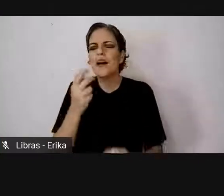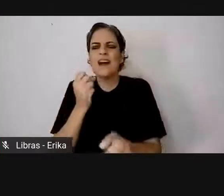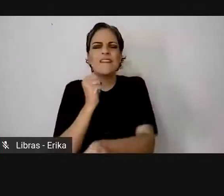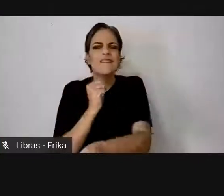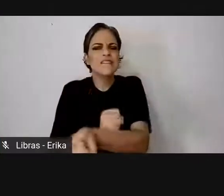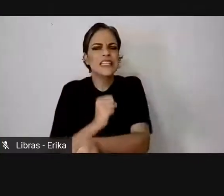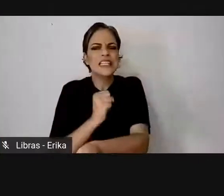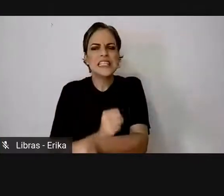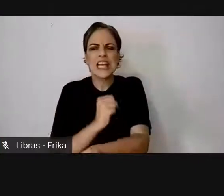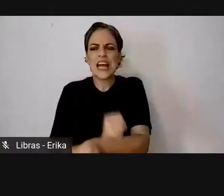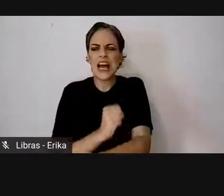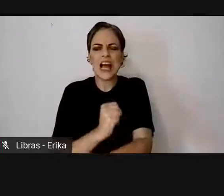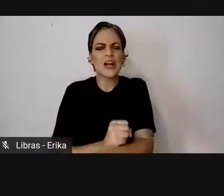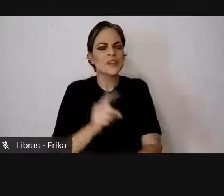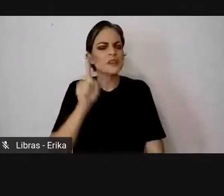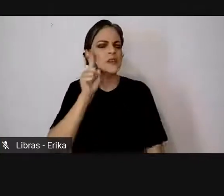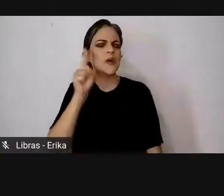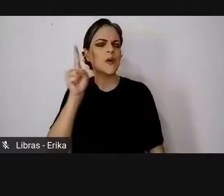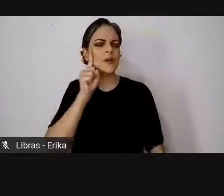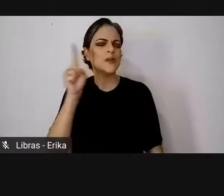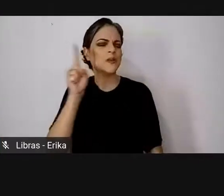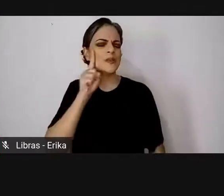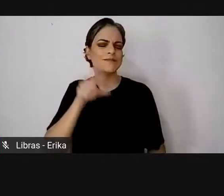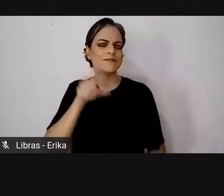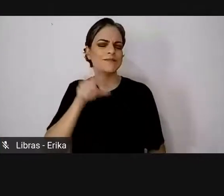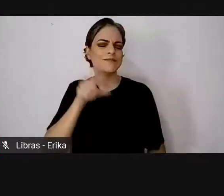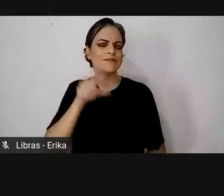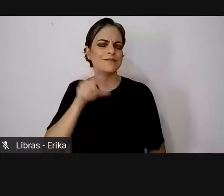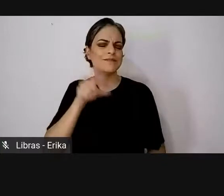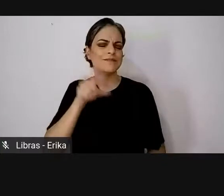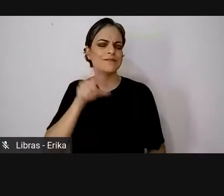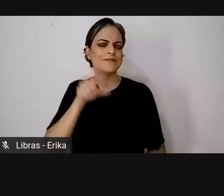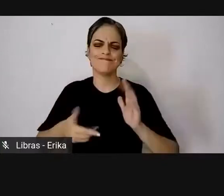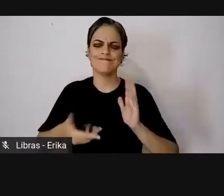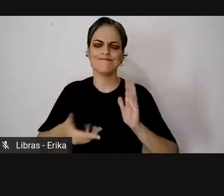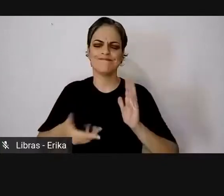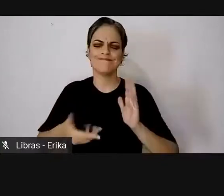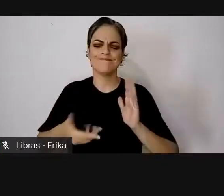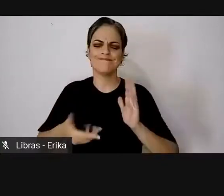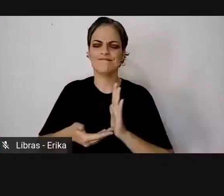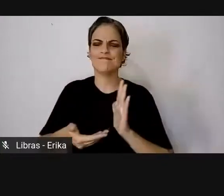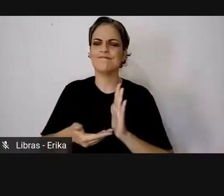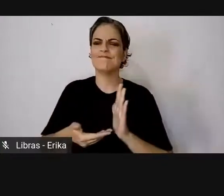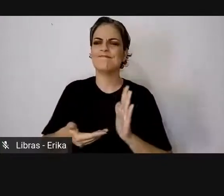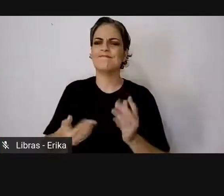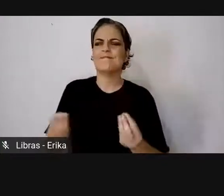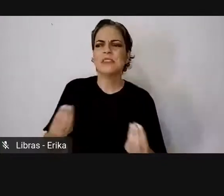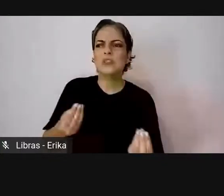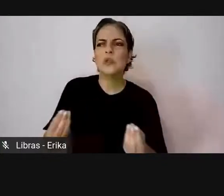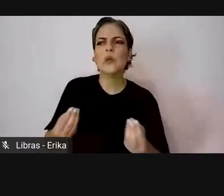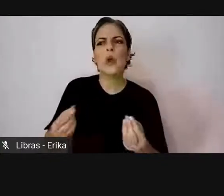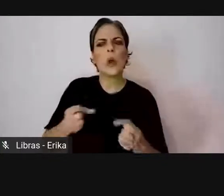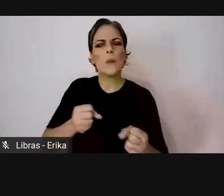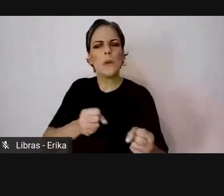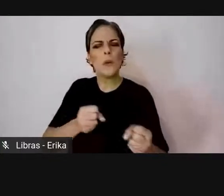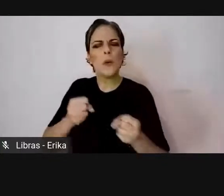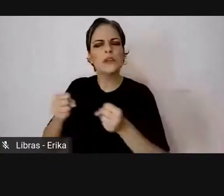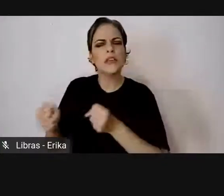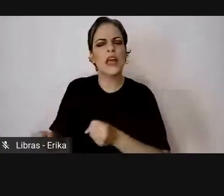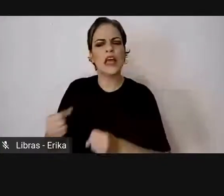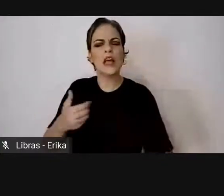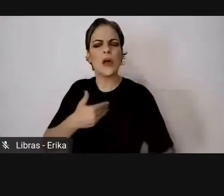Deputados, toda aquela relação de poder, todo aquele entendimento da importância que isso tem, e